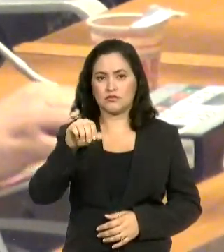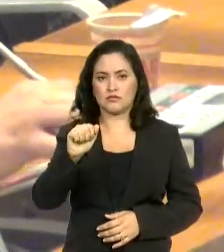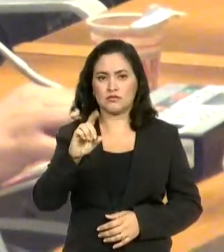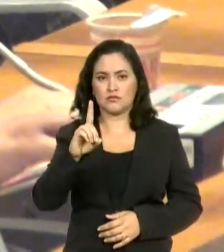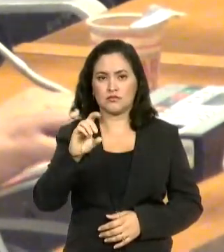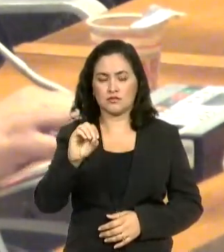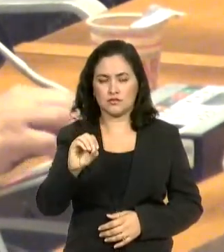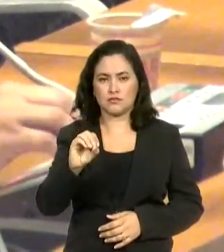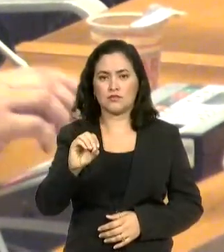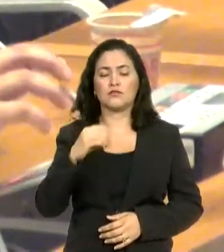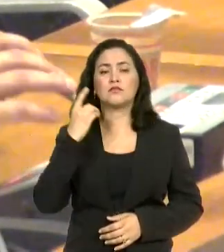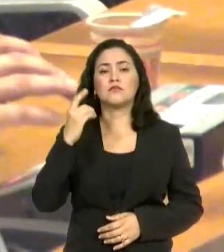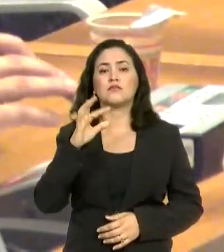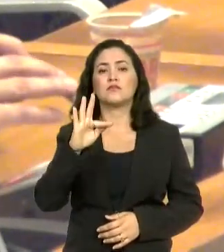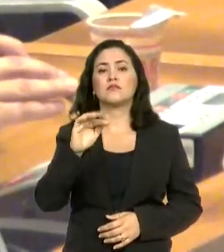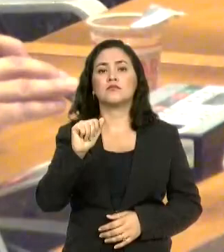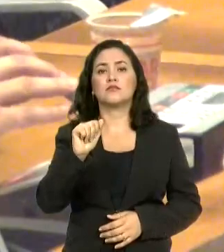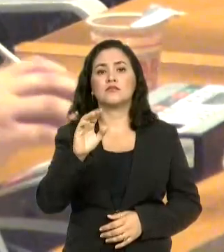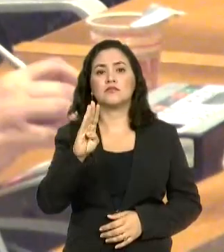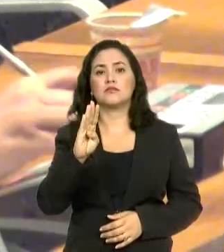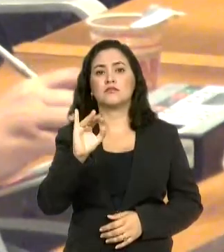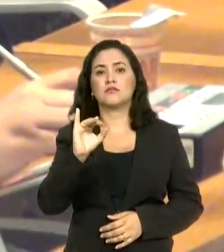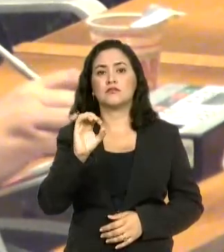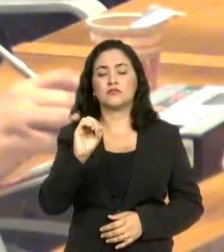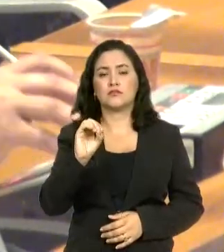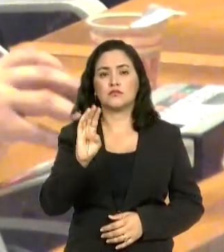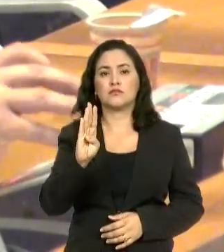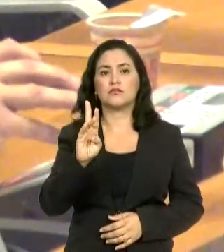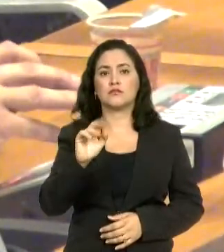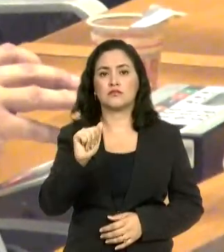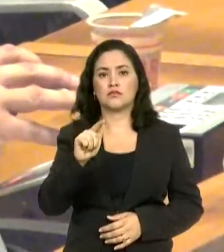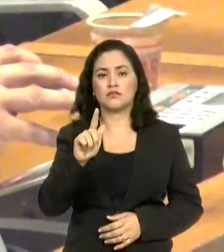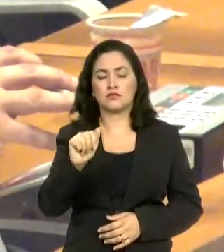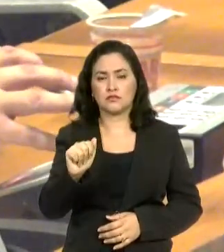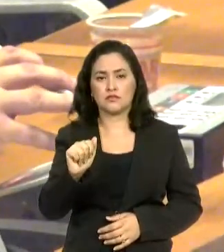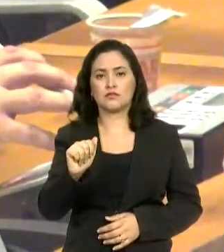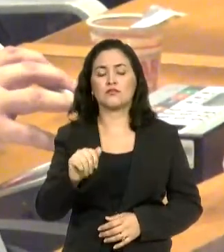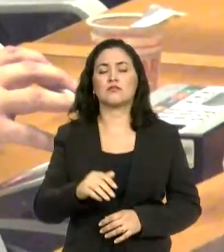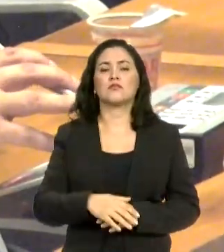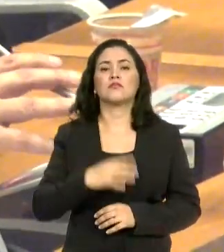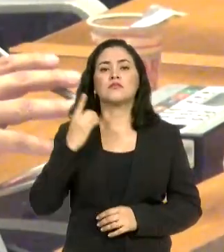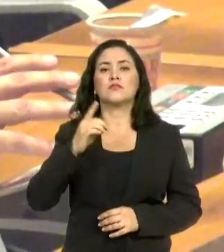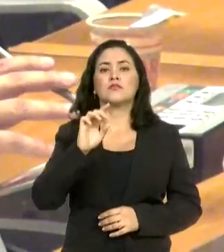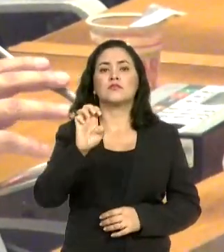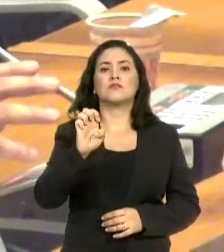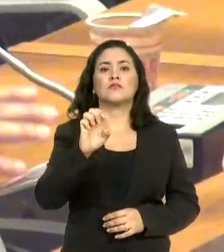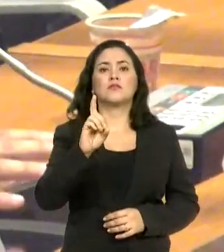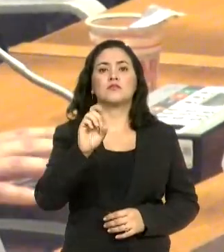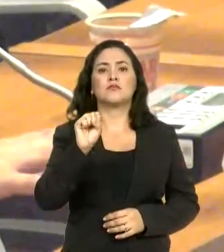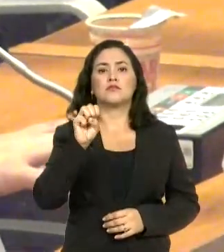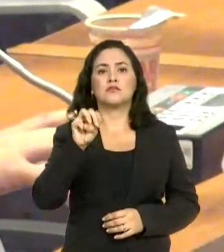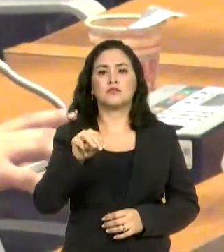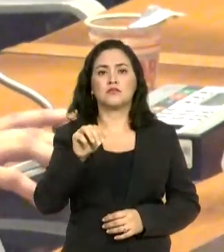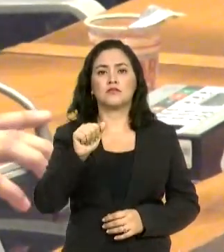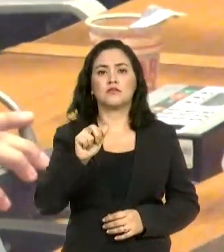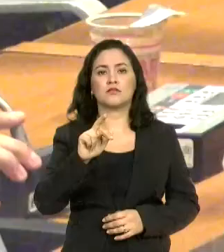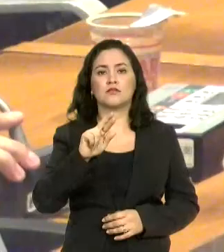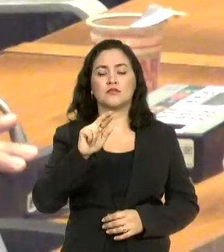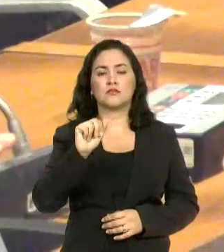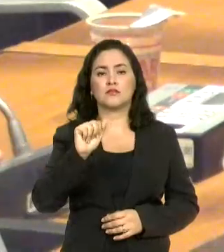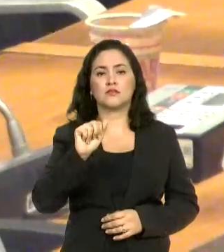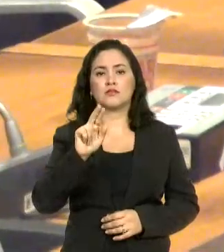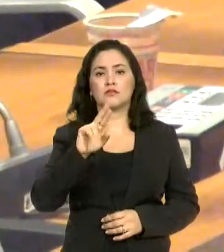na casa durante esses anos, deputado Edson Araújo, defensor da pesca, também com grande atuação lá na Baixada junto com a gente. De forma